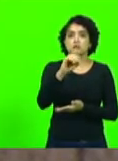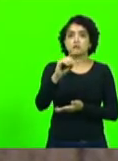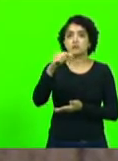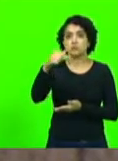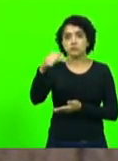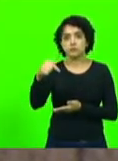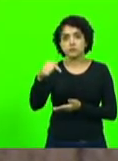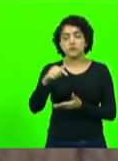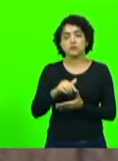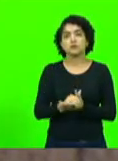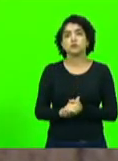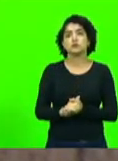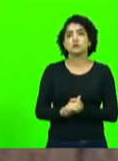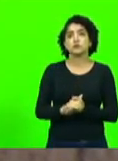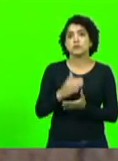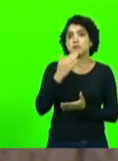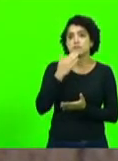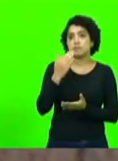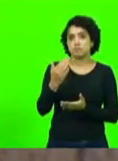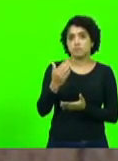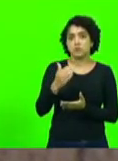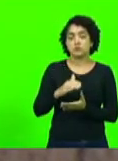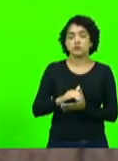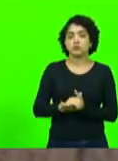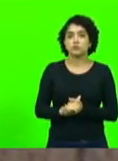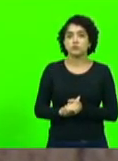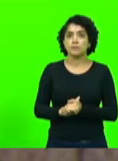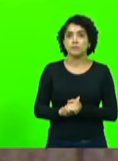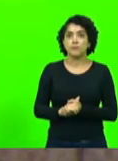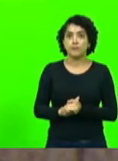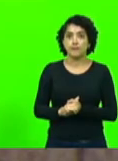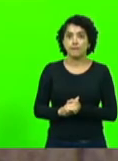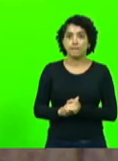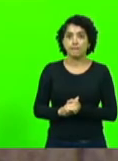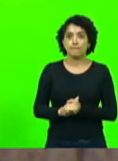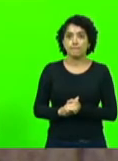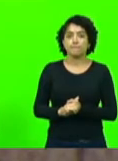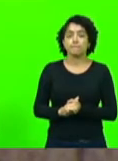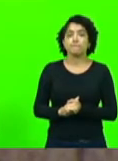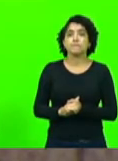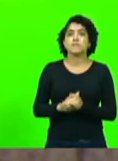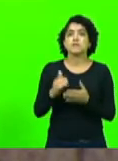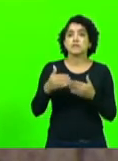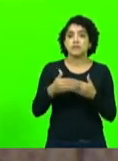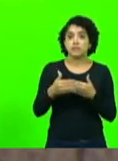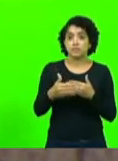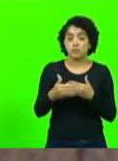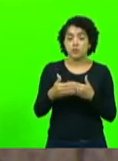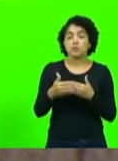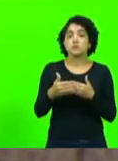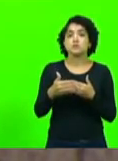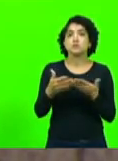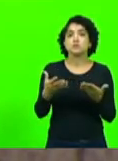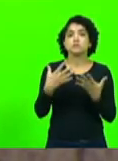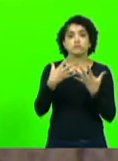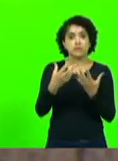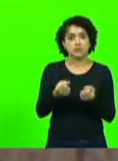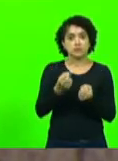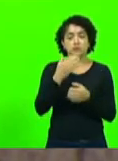110/127/2022 e requerimento número 257/2022. Na sequência, o senhor presidente deferiu os requerimentos